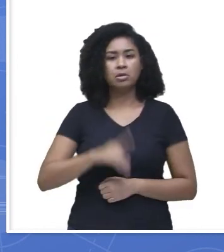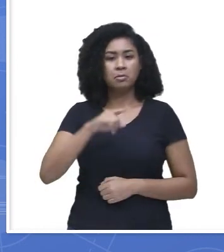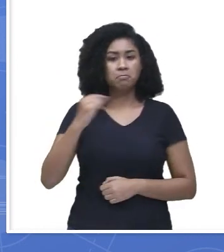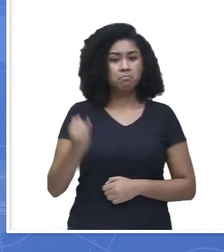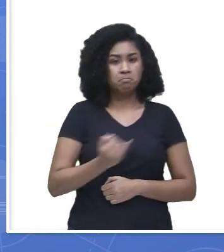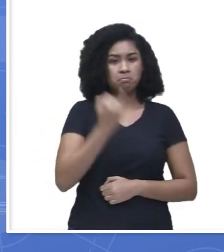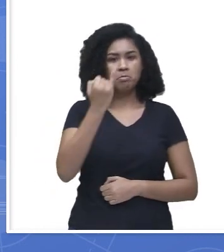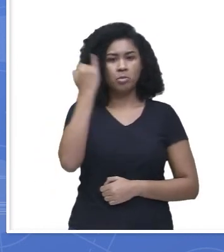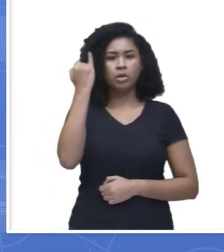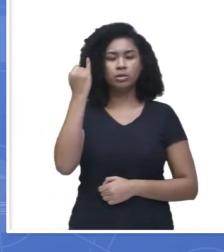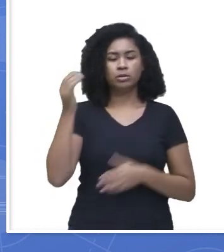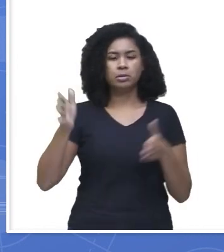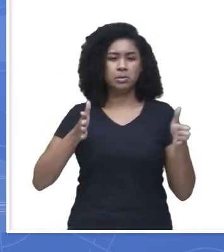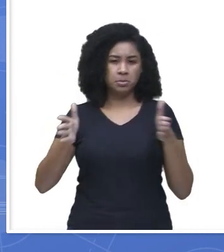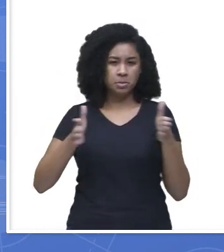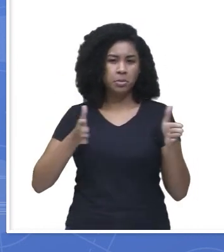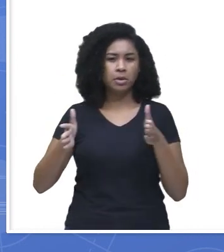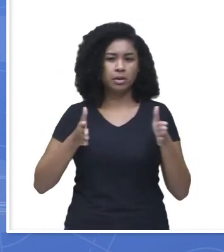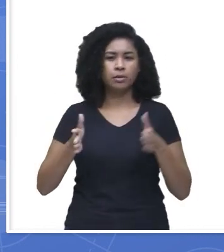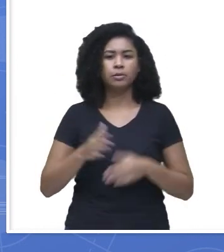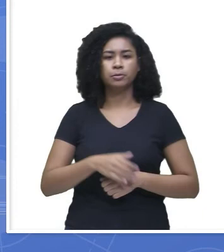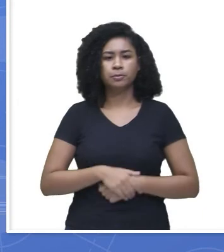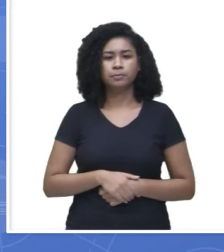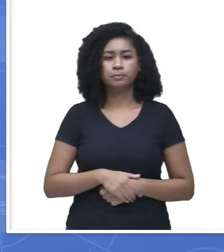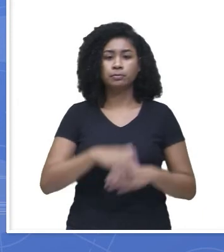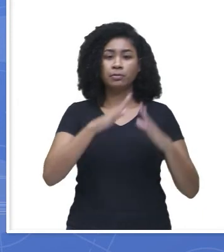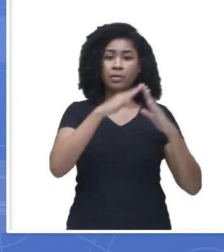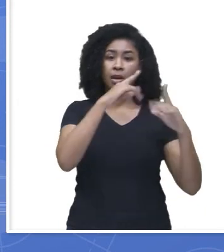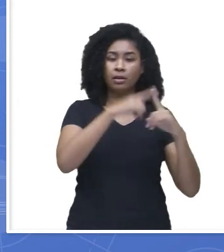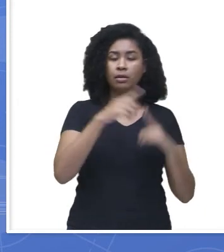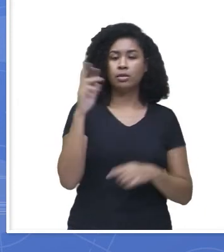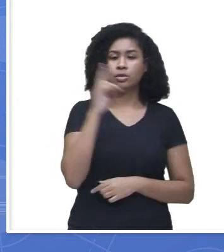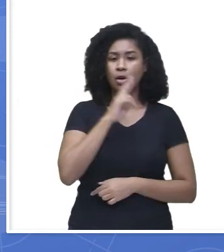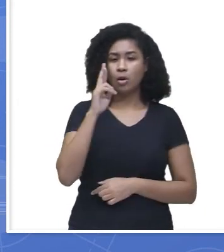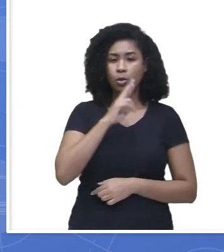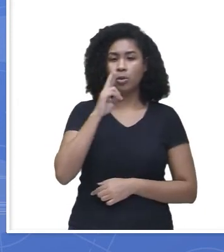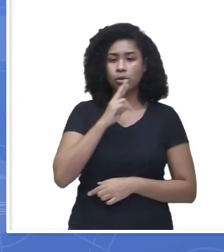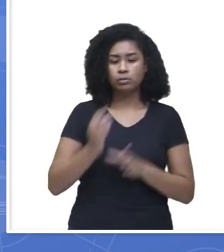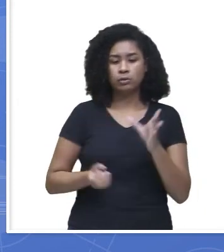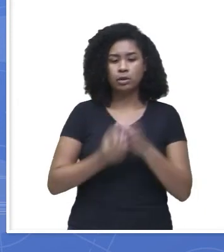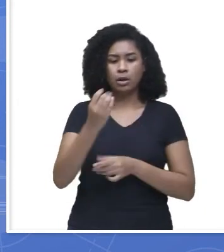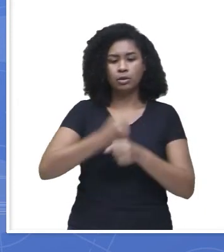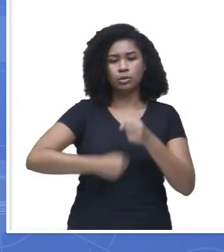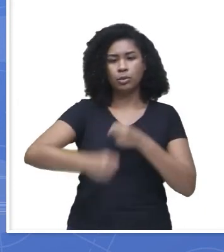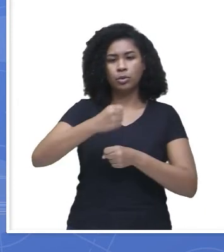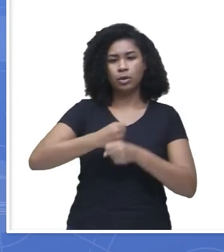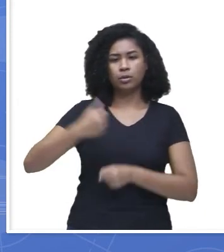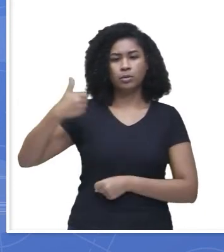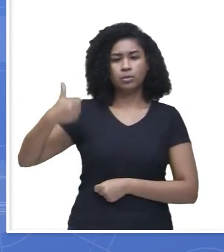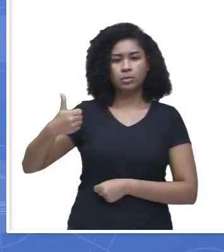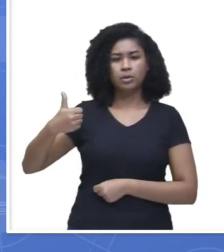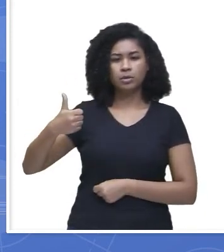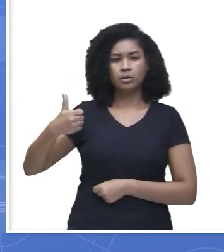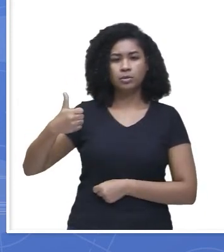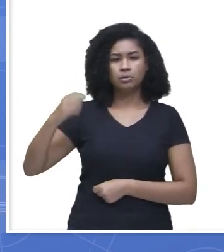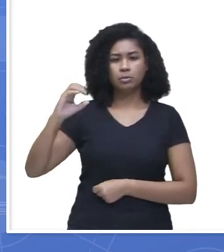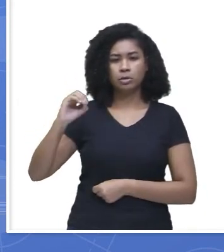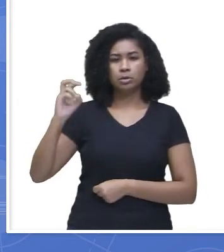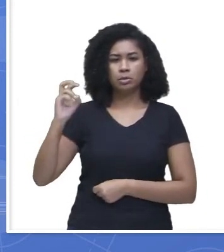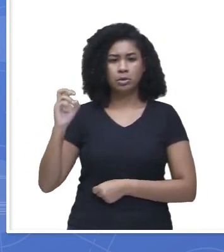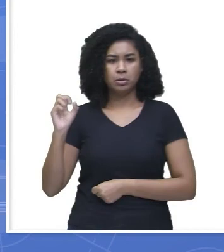regime monárquico. Igreja Ortodoxa, a Igreja Russa, que surgiu em 1054, vocês lembram, né? Quando vai acontecer